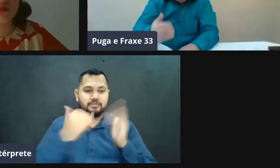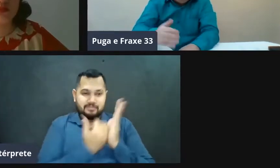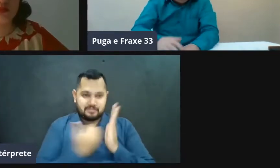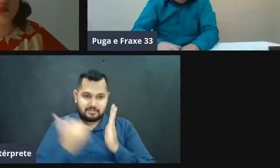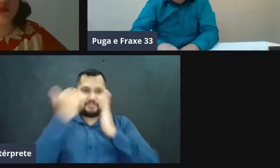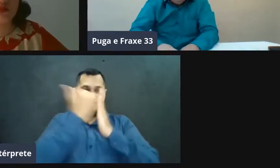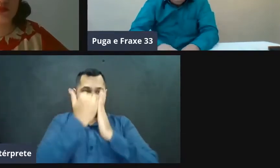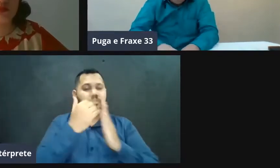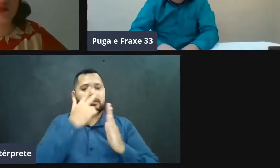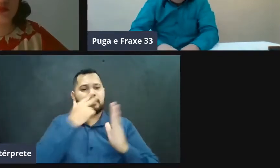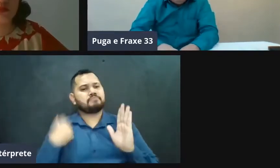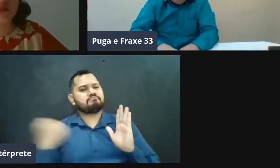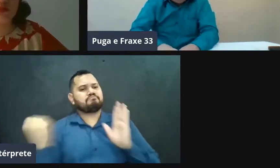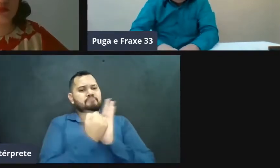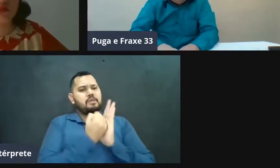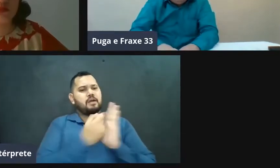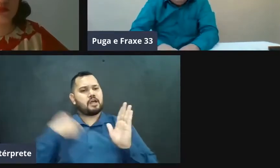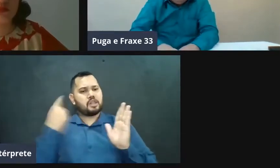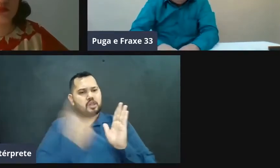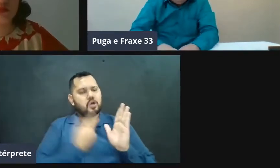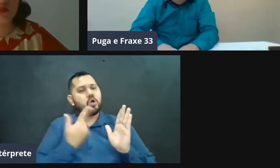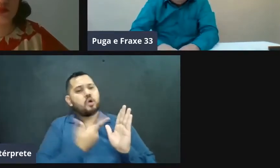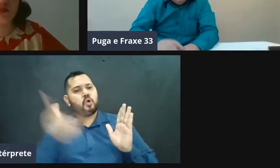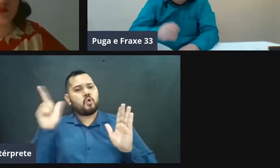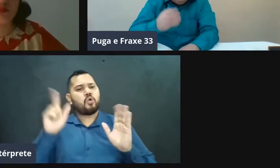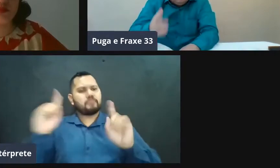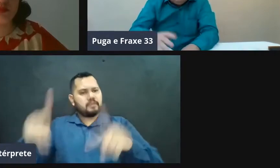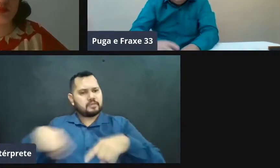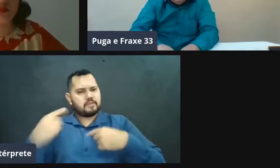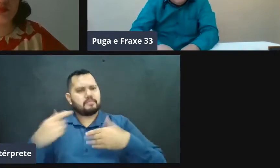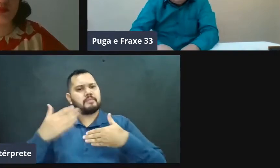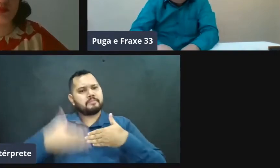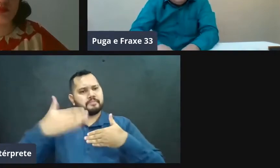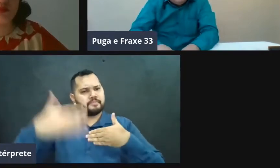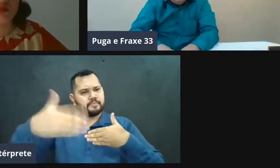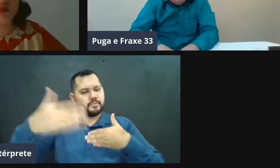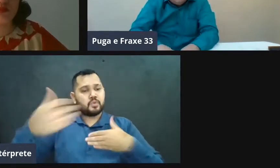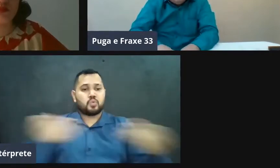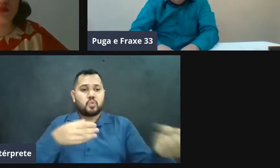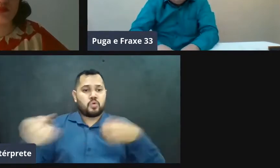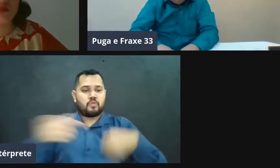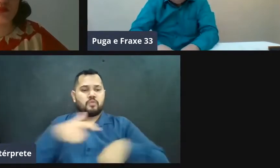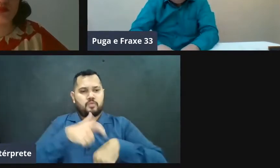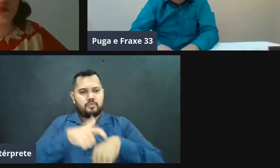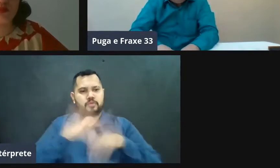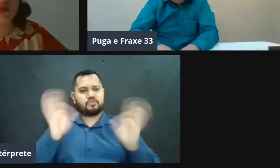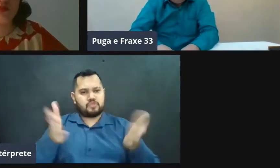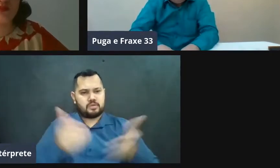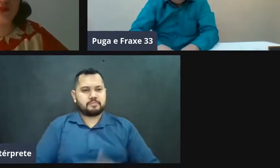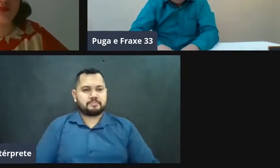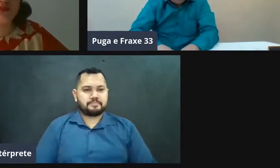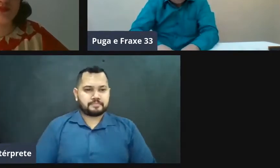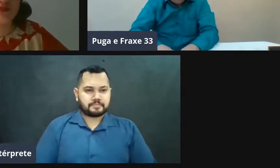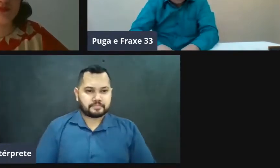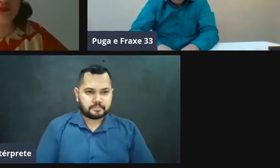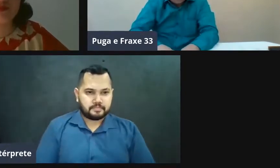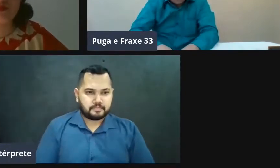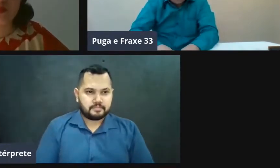nos credencia para outros desafios frente aos novos cenários que serão colocados.